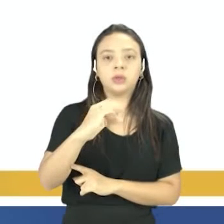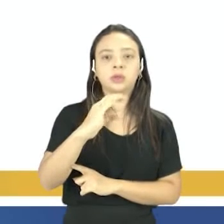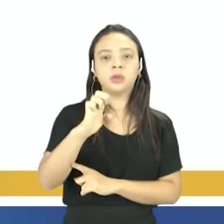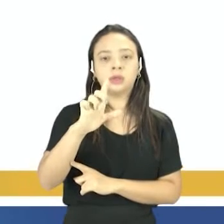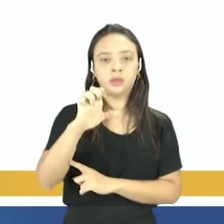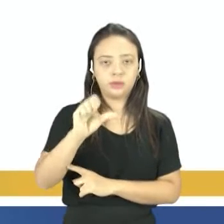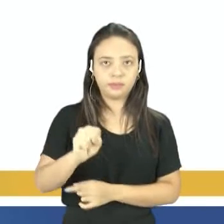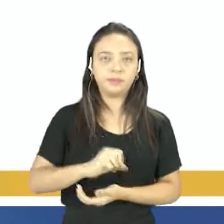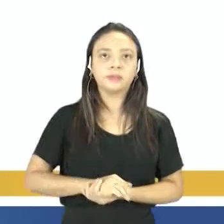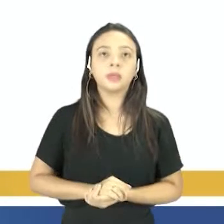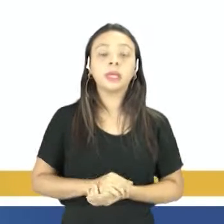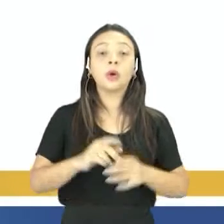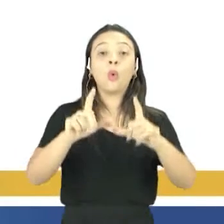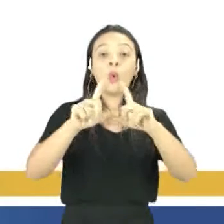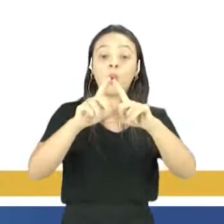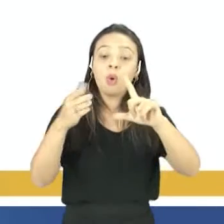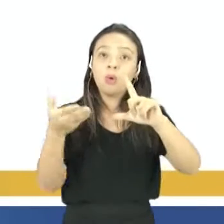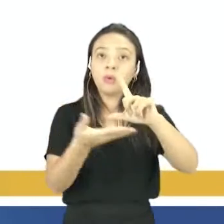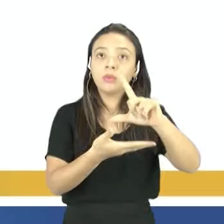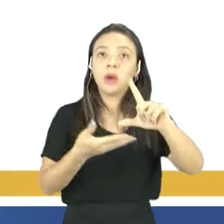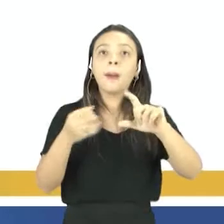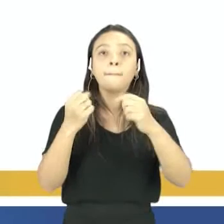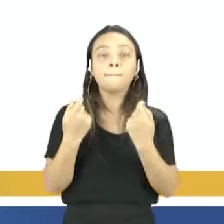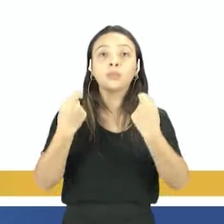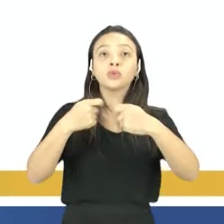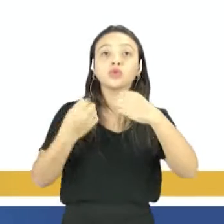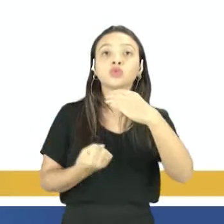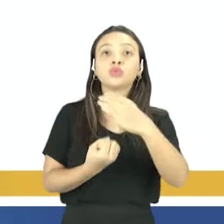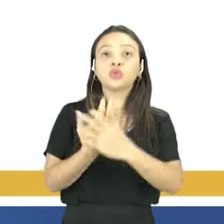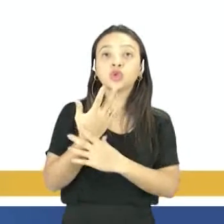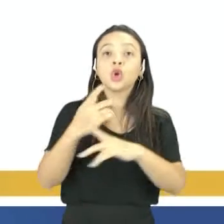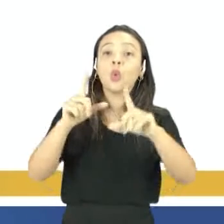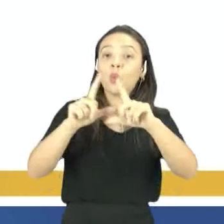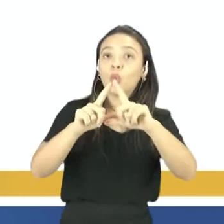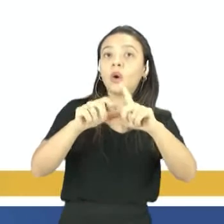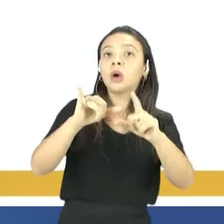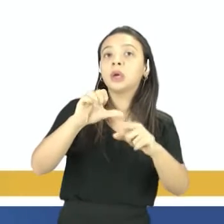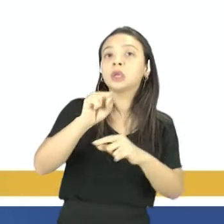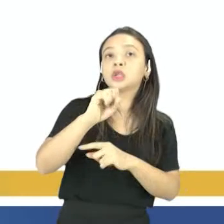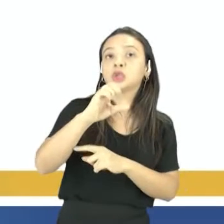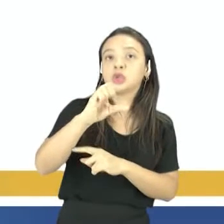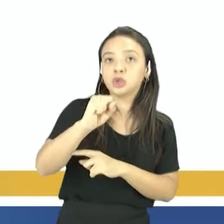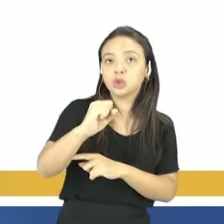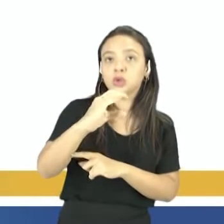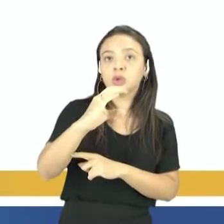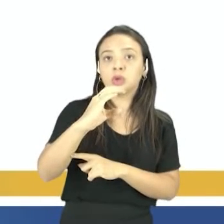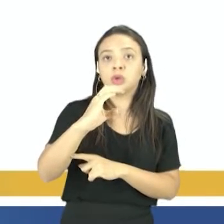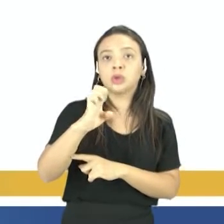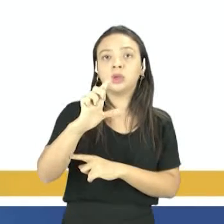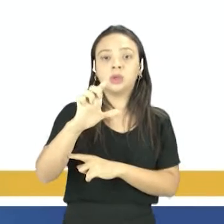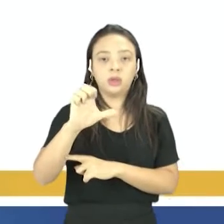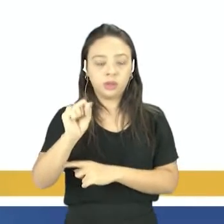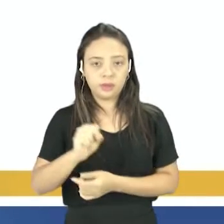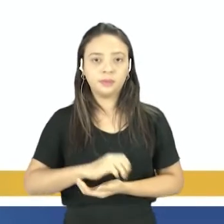reto, obter uma secção plana na forma de um triângulo isósceles. Essa secção é chamada de meridiana.